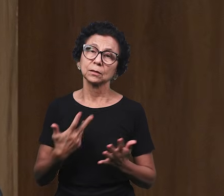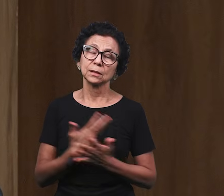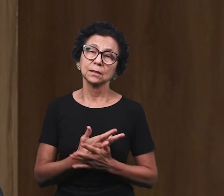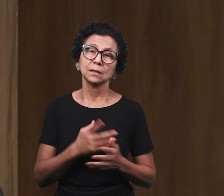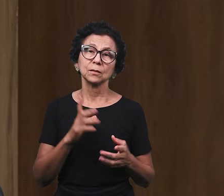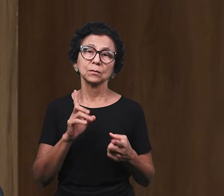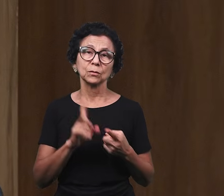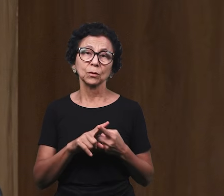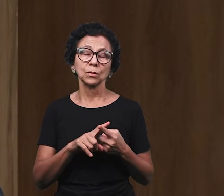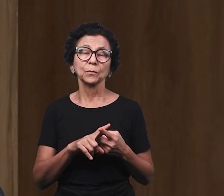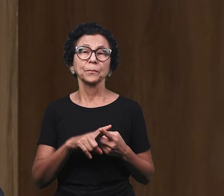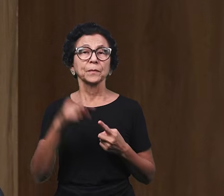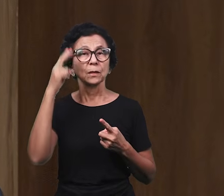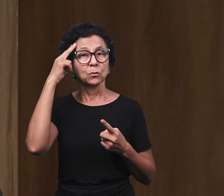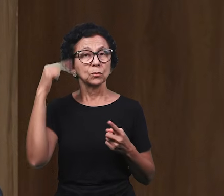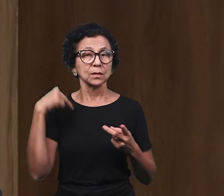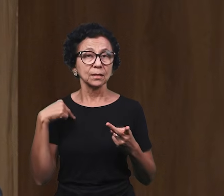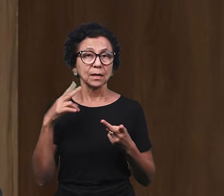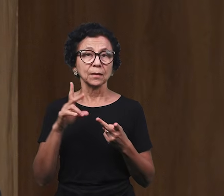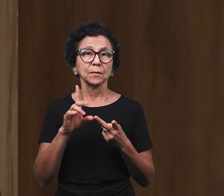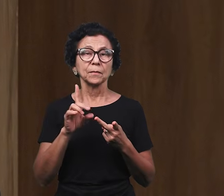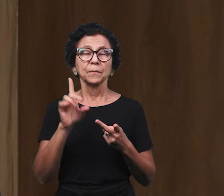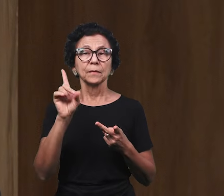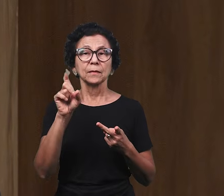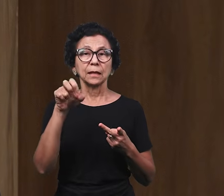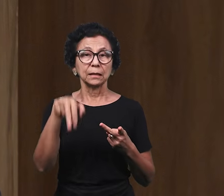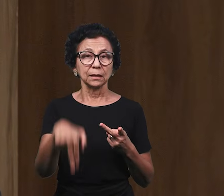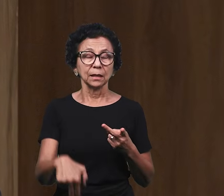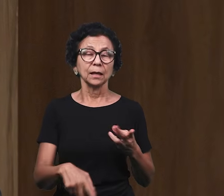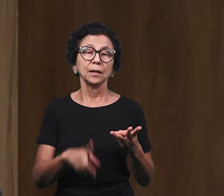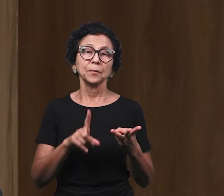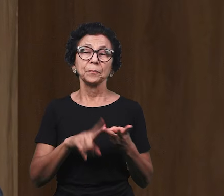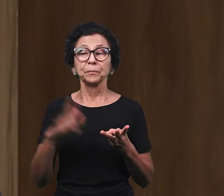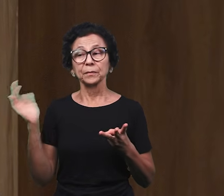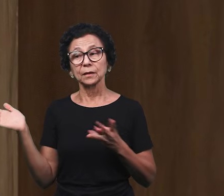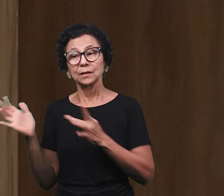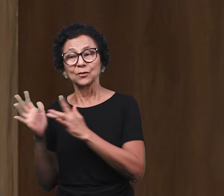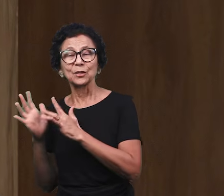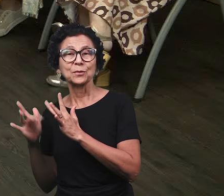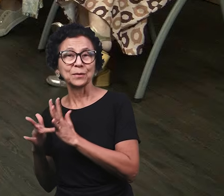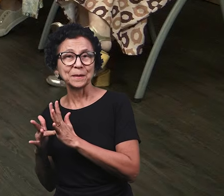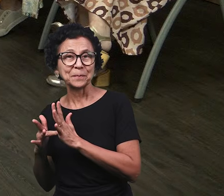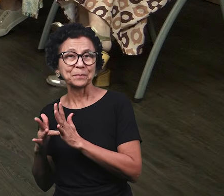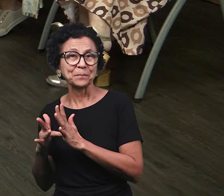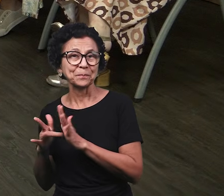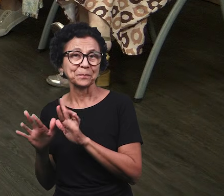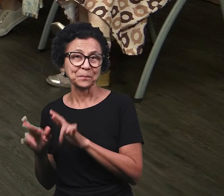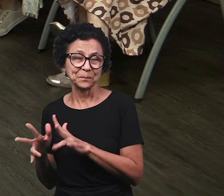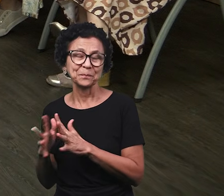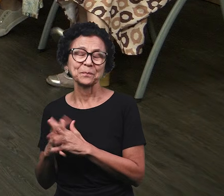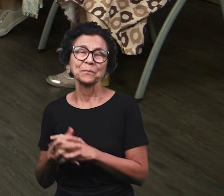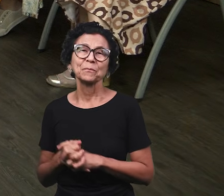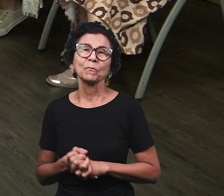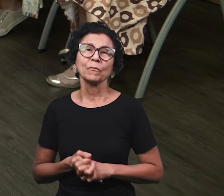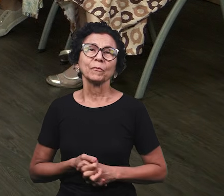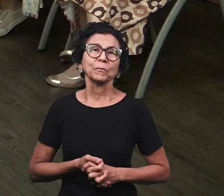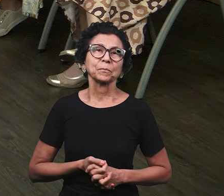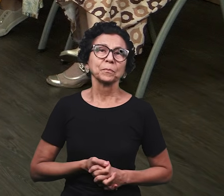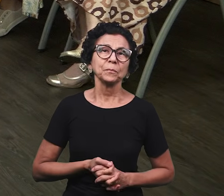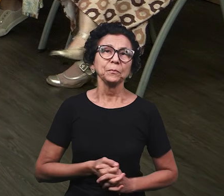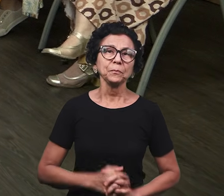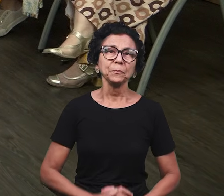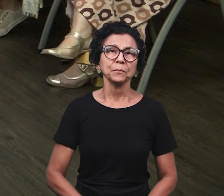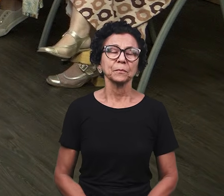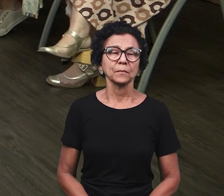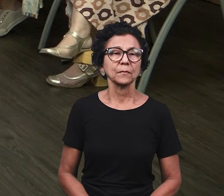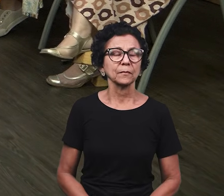Jesus. Ele é diferente. Ele é diferente. Glória a Jesus. Bom, Diogo, a gente sempre tem